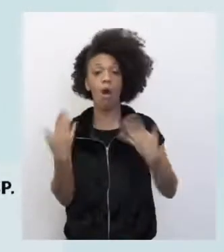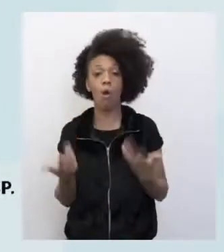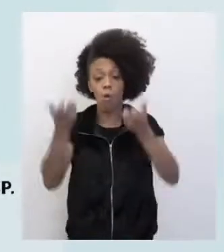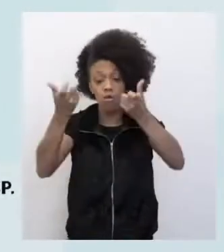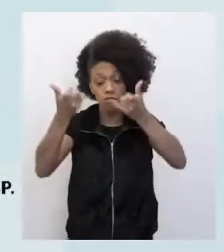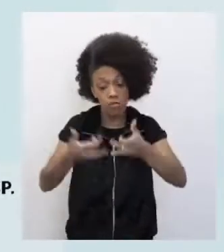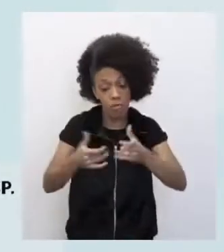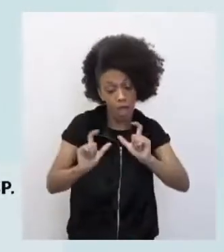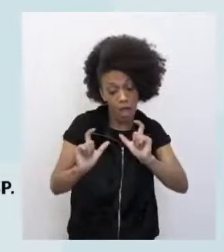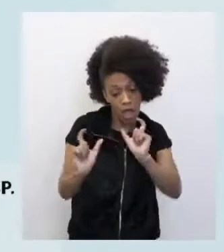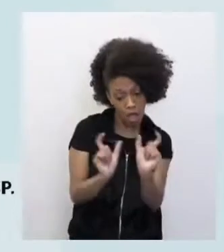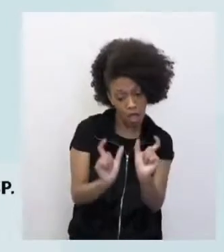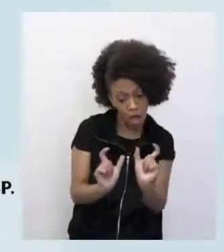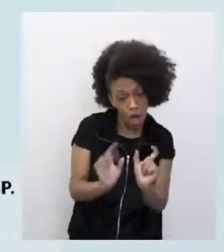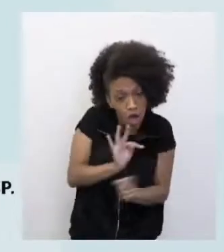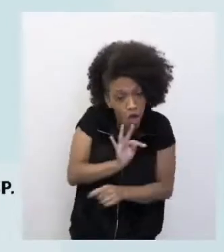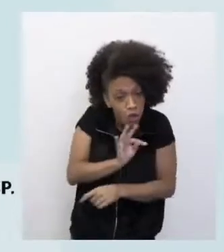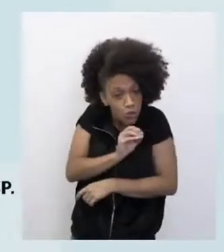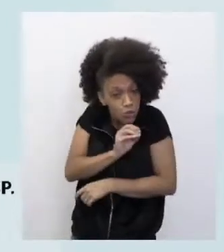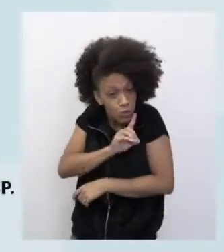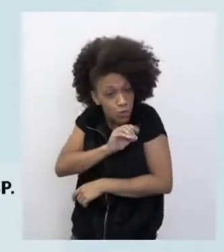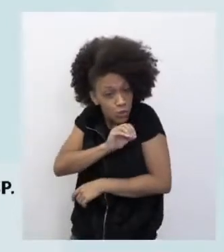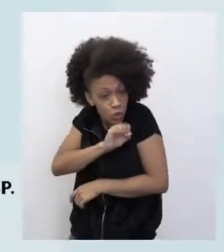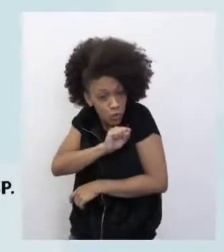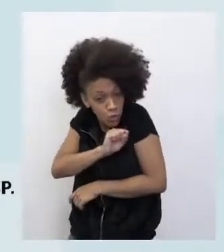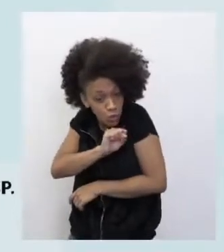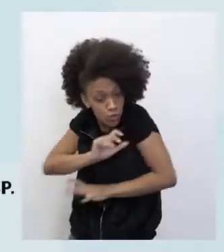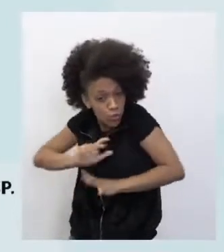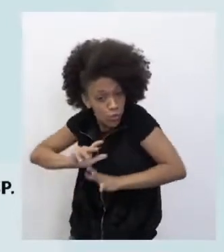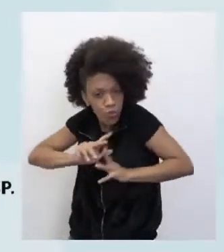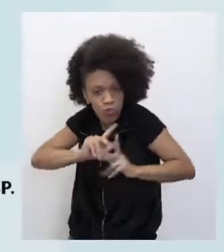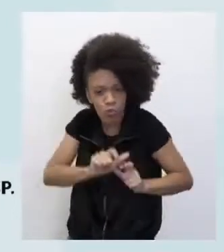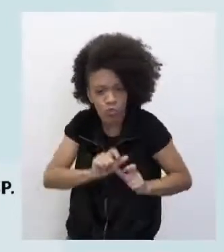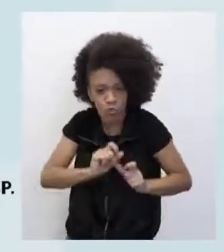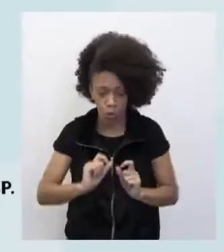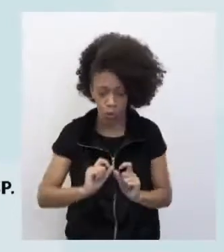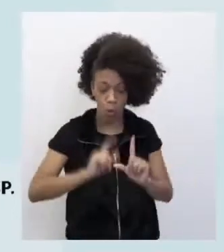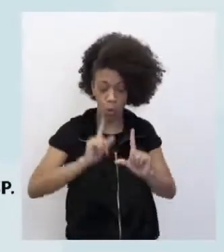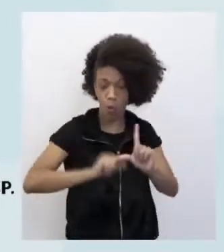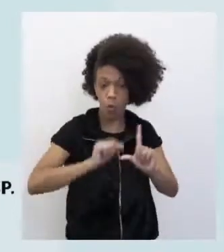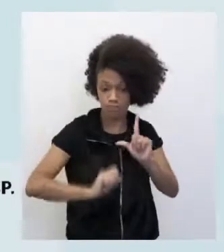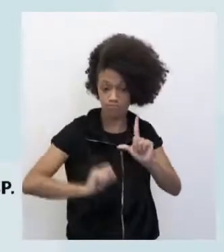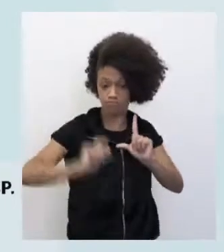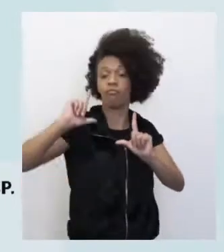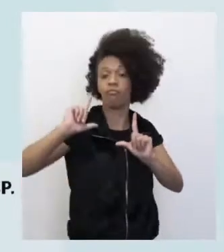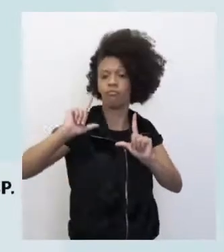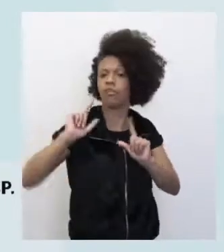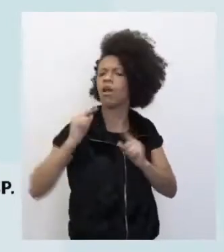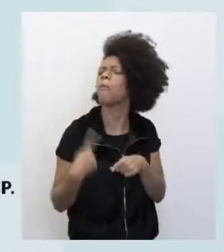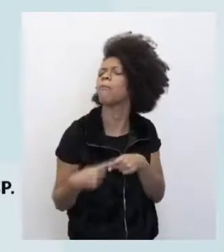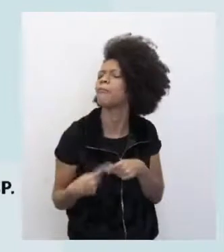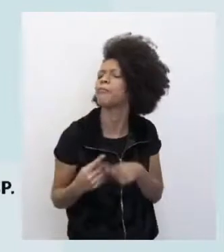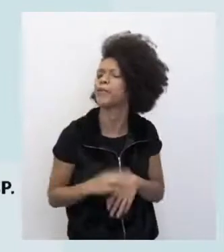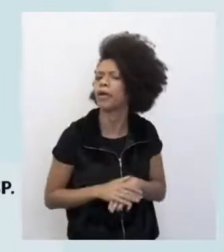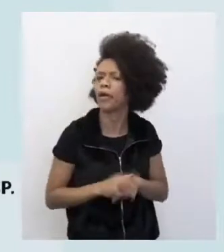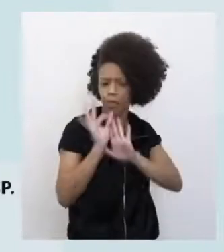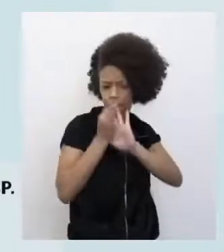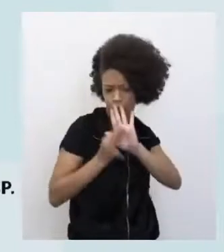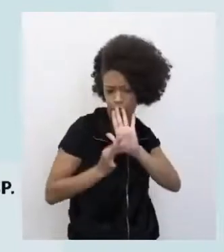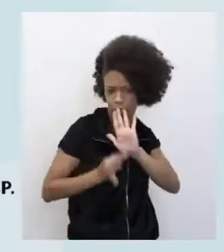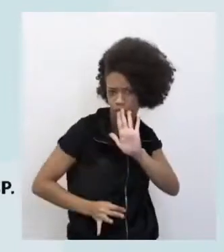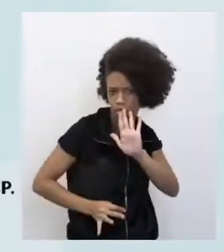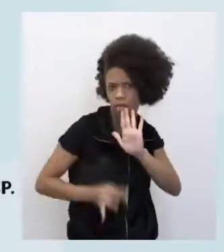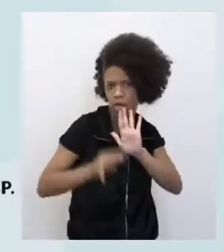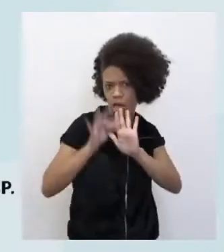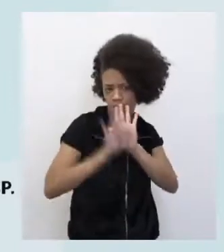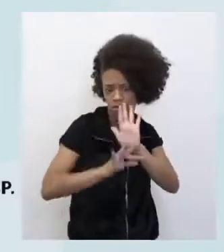todos com letra maiúscula? Por que que lá na internet a gente coloca com letra maiúscula no meio de um textão, a gente coloca uma palavra